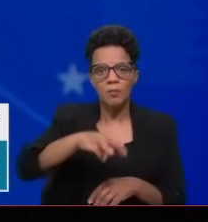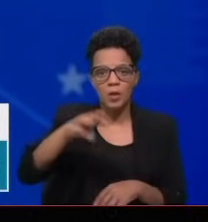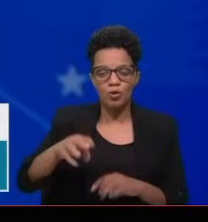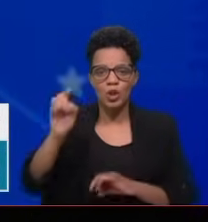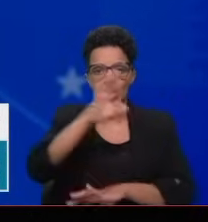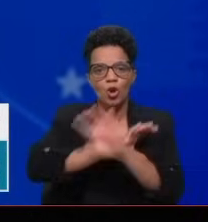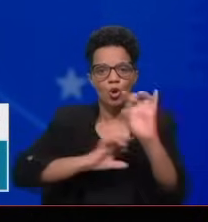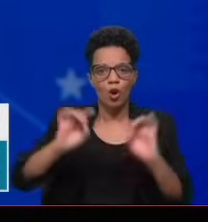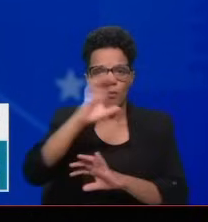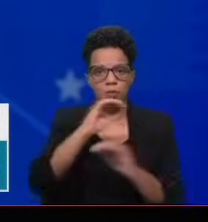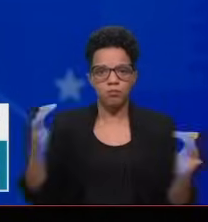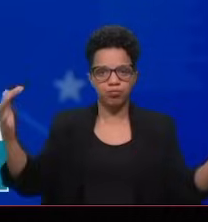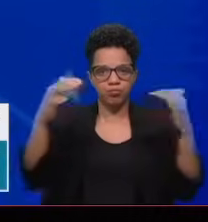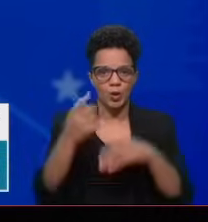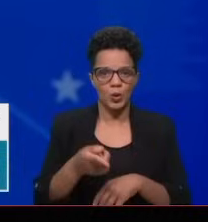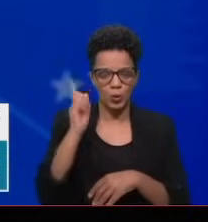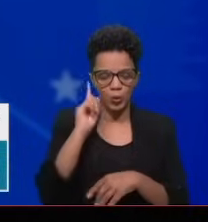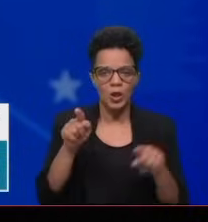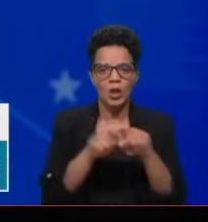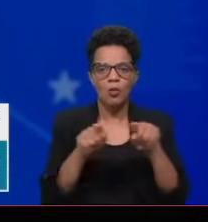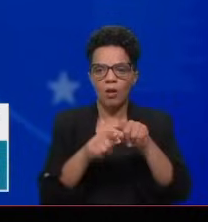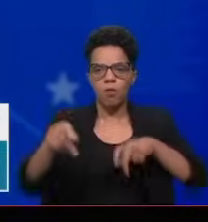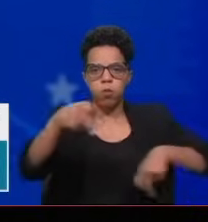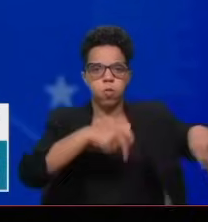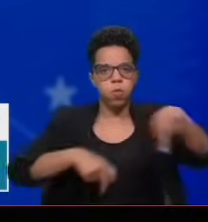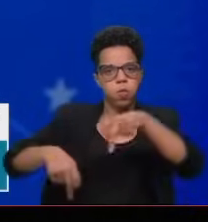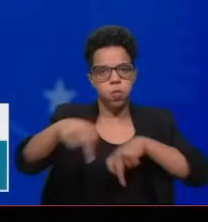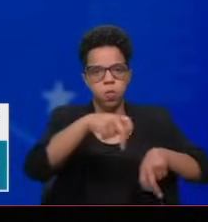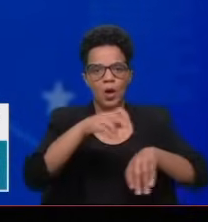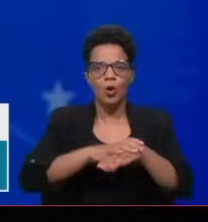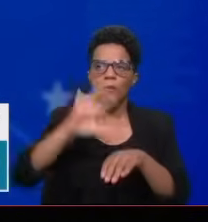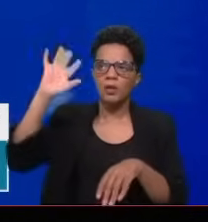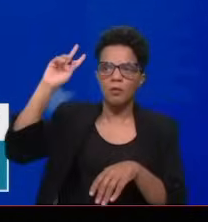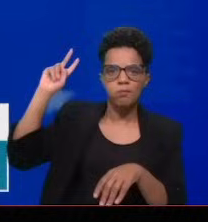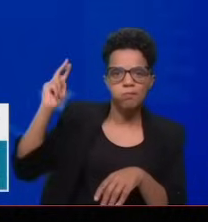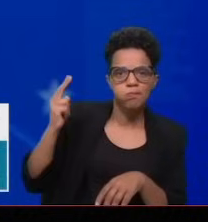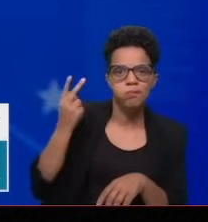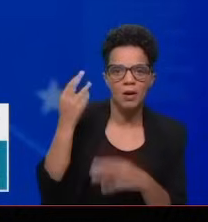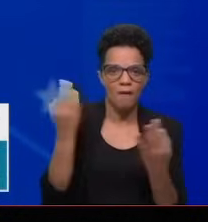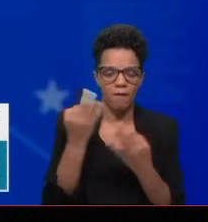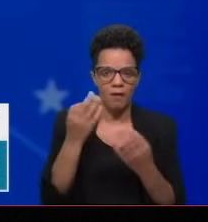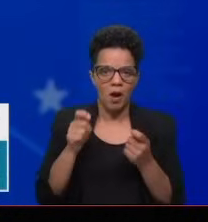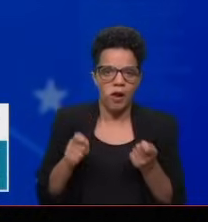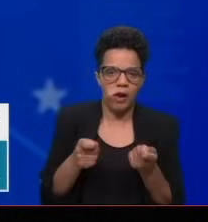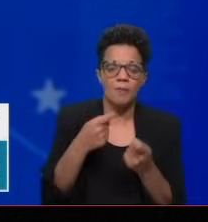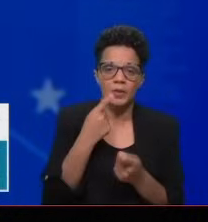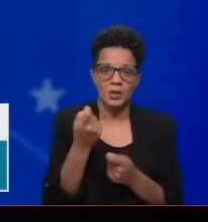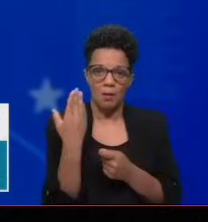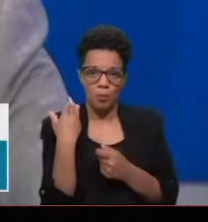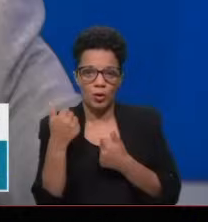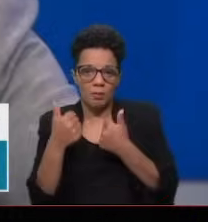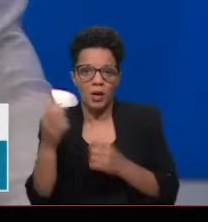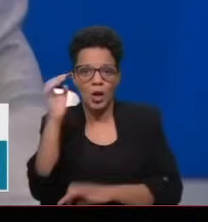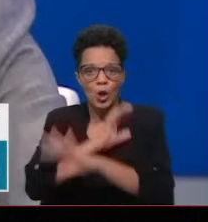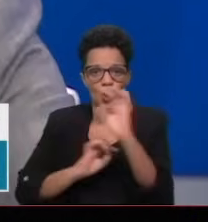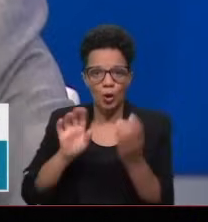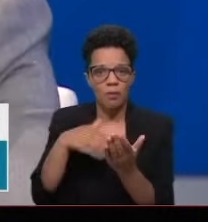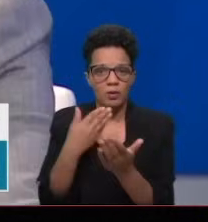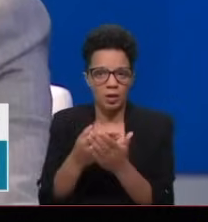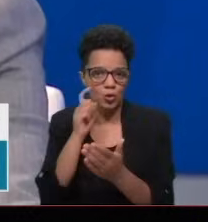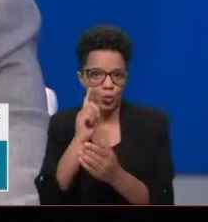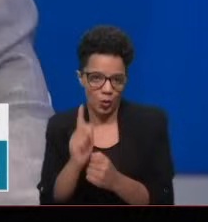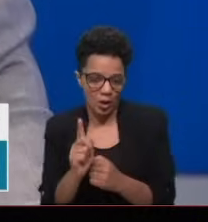Europa São 200 milhões que vão estar em circulação vai aumentar alterações CL para Europa logo vai aumentar a pressão Como disse H pouco e vem a Europa é um local